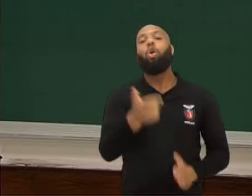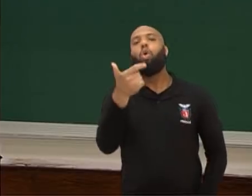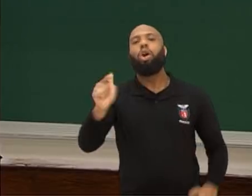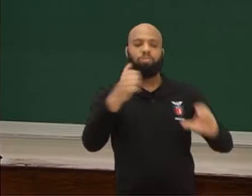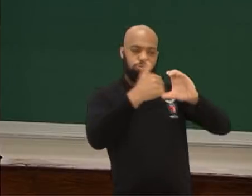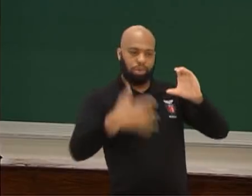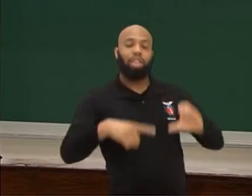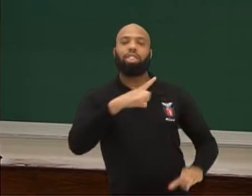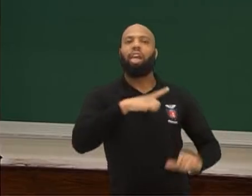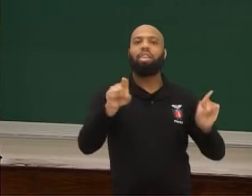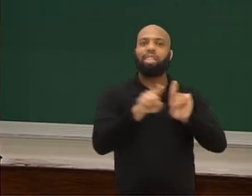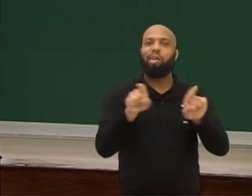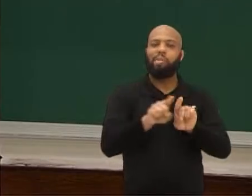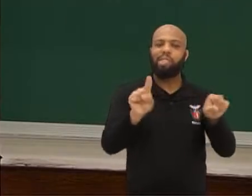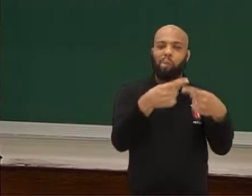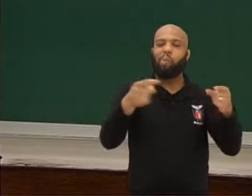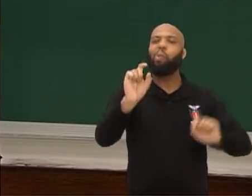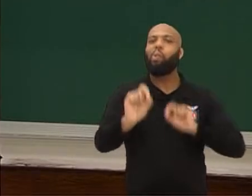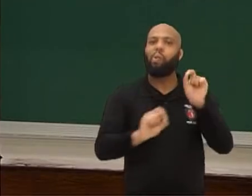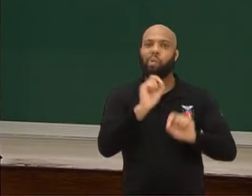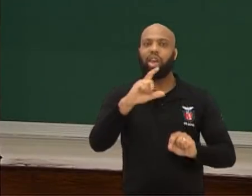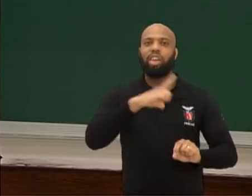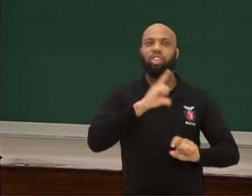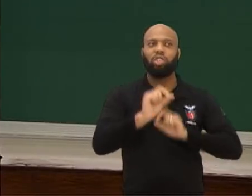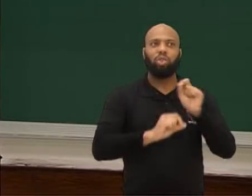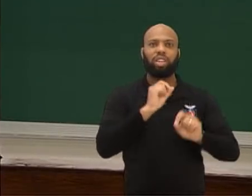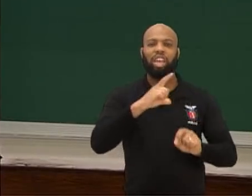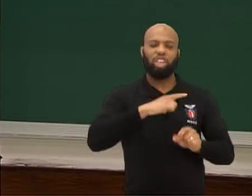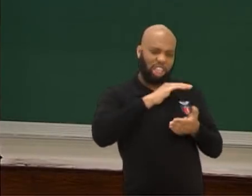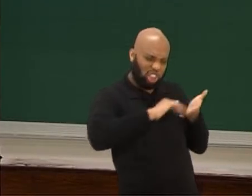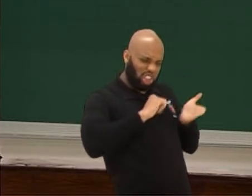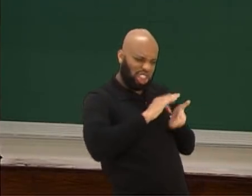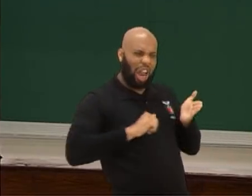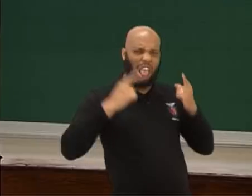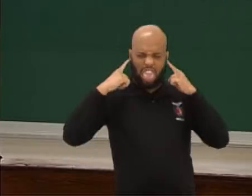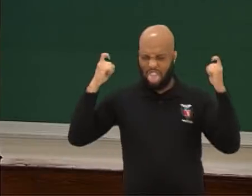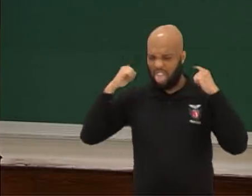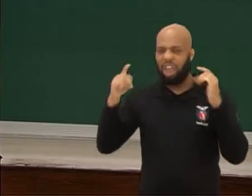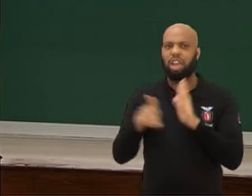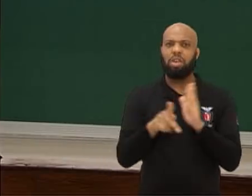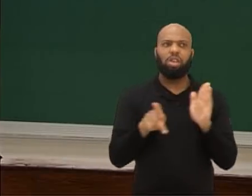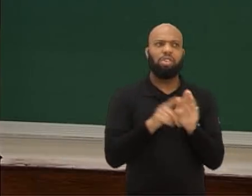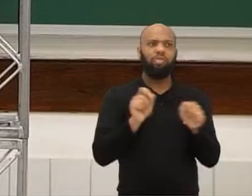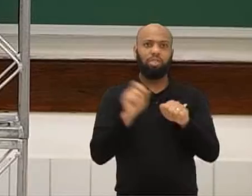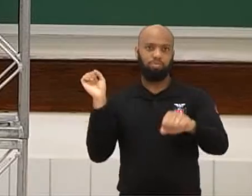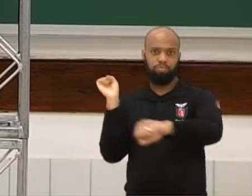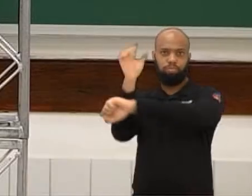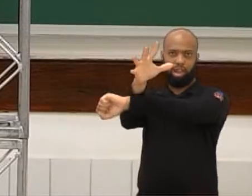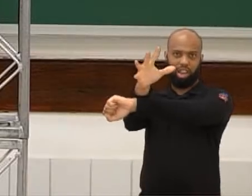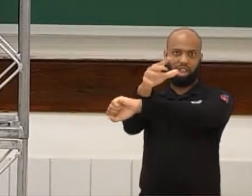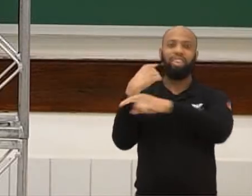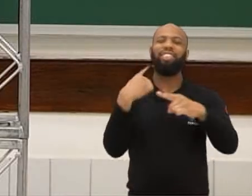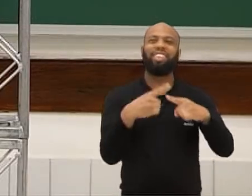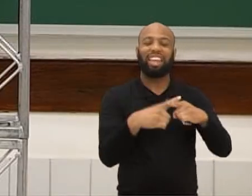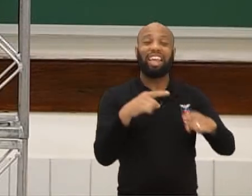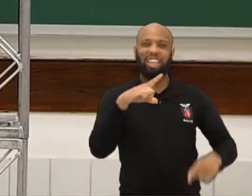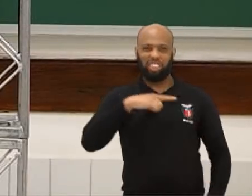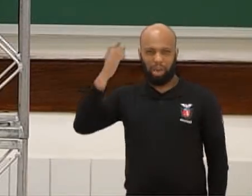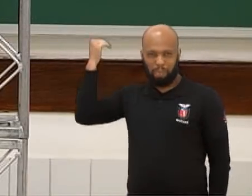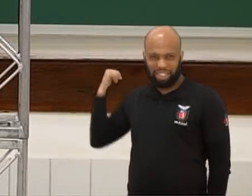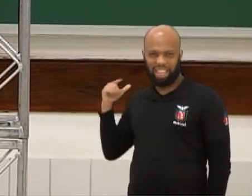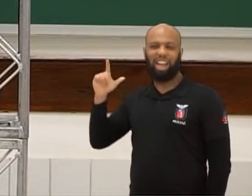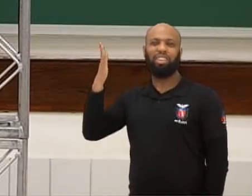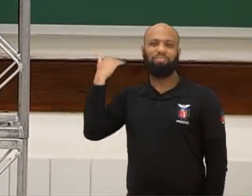Outra característica da música era abafar os ruídos feitos pelo projetor. O projetor do cinema, principalmente